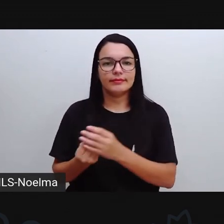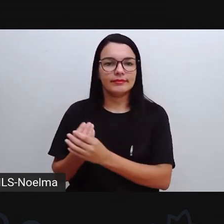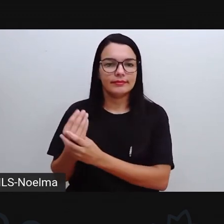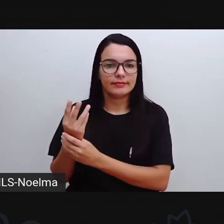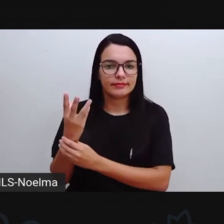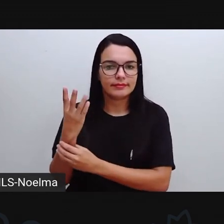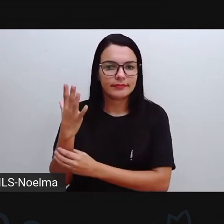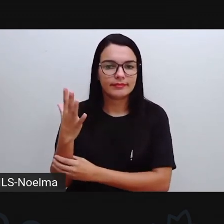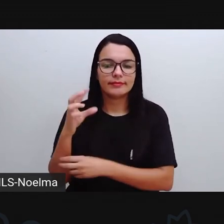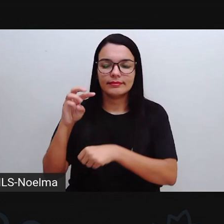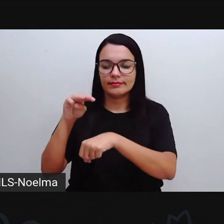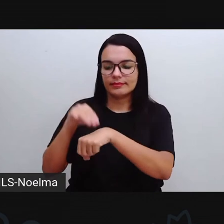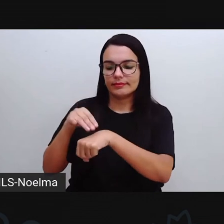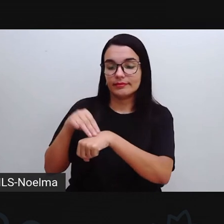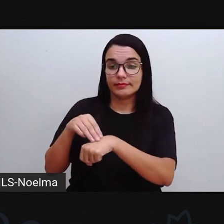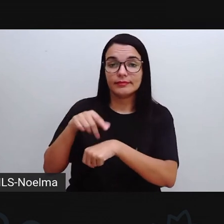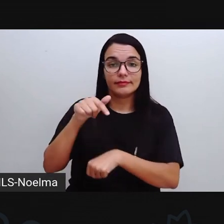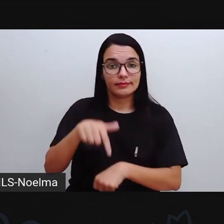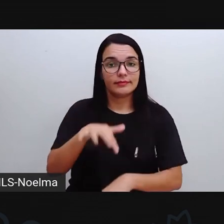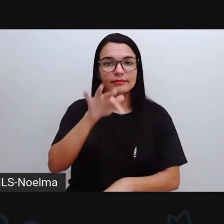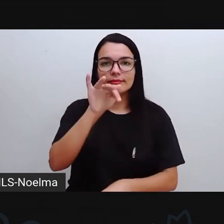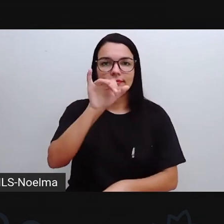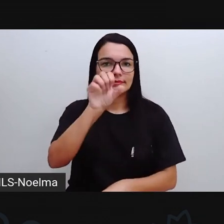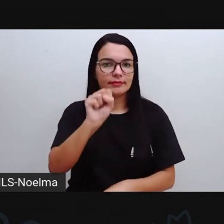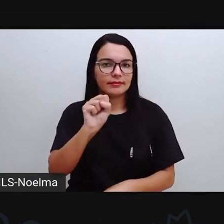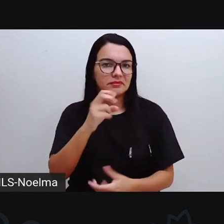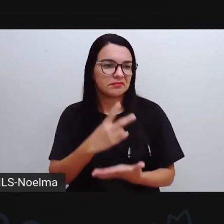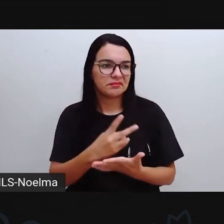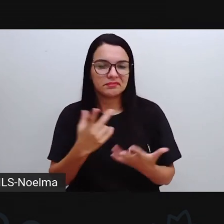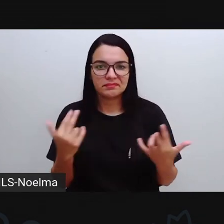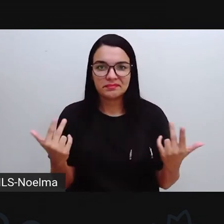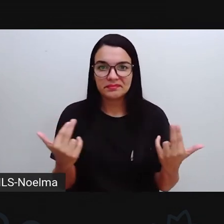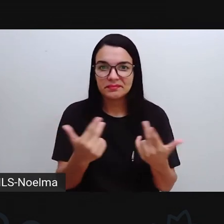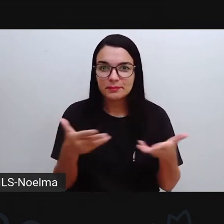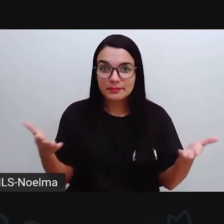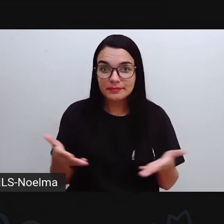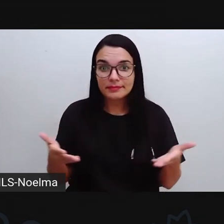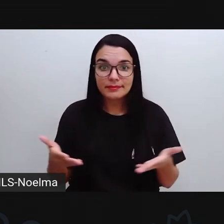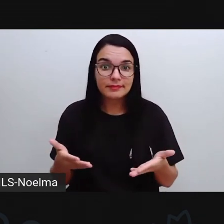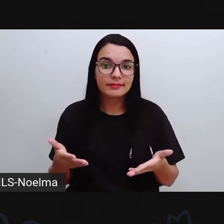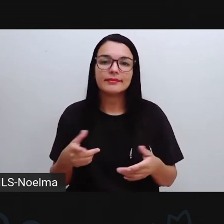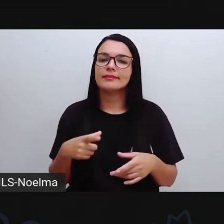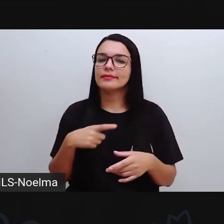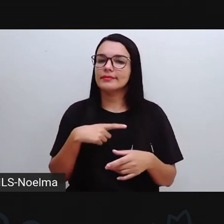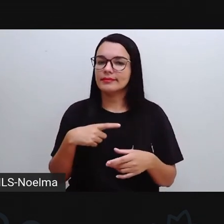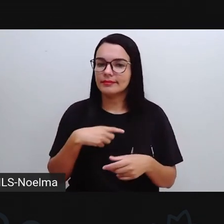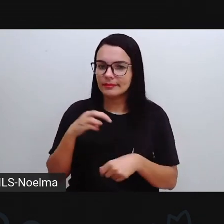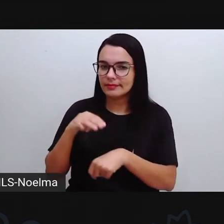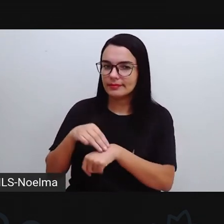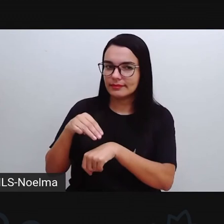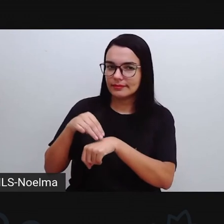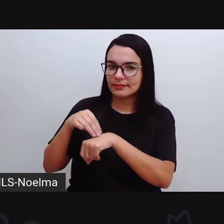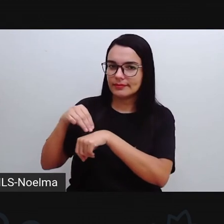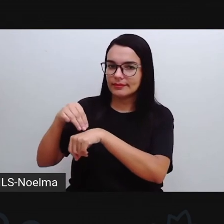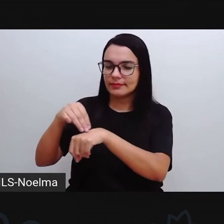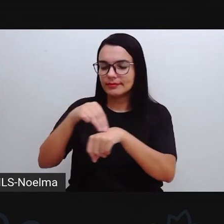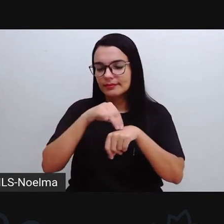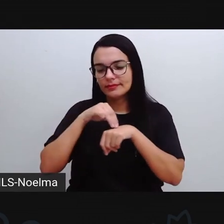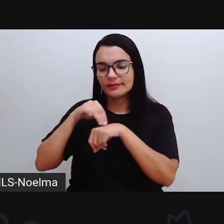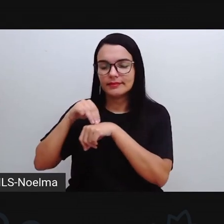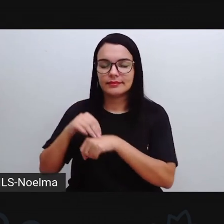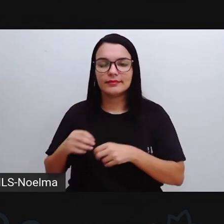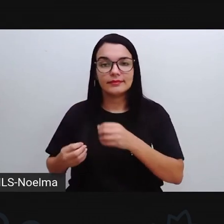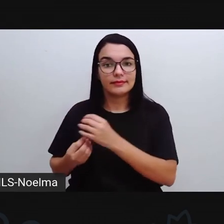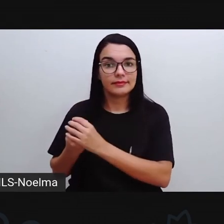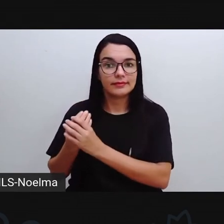criação dos municípios. Porque Feira de Santana não foi sempre assim, né? Vários municípios, todos os municípios, eles surgiram